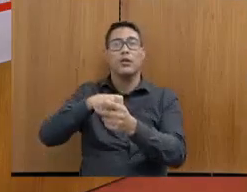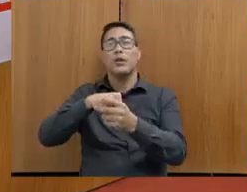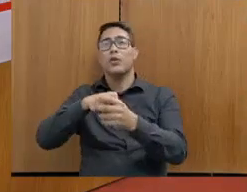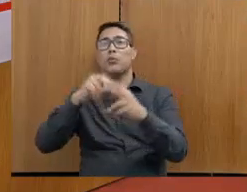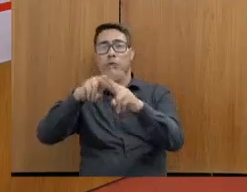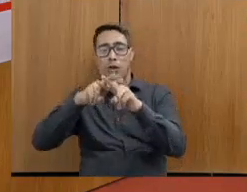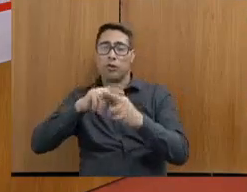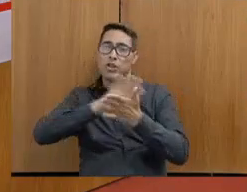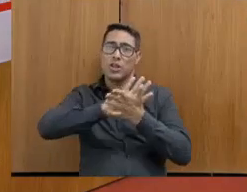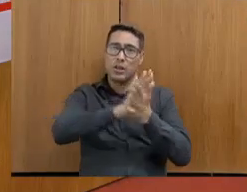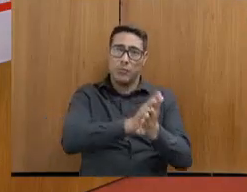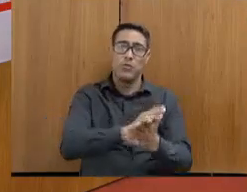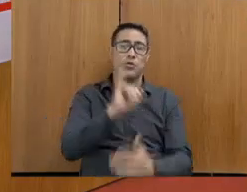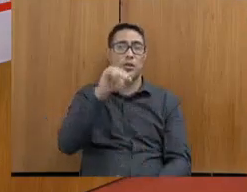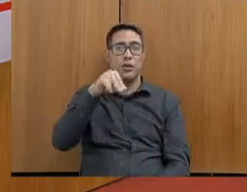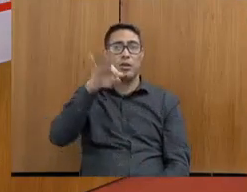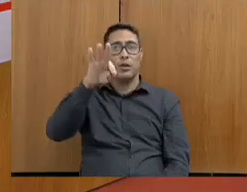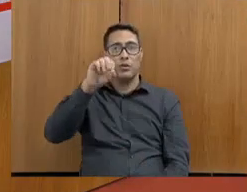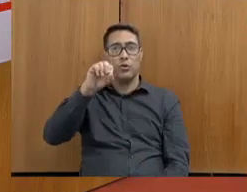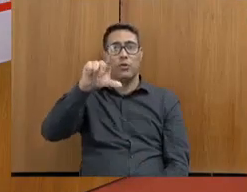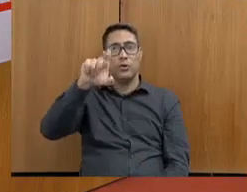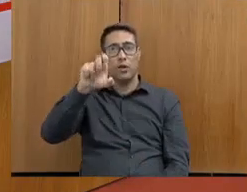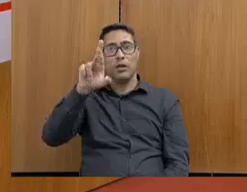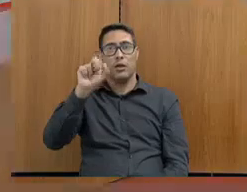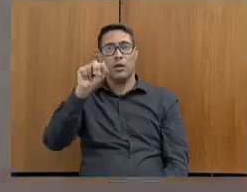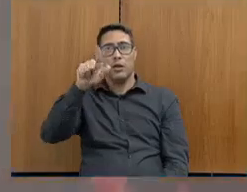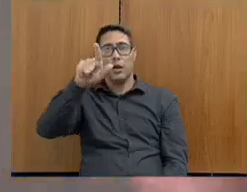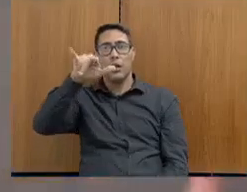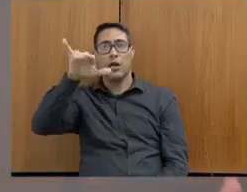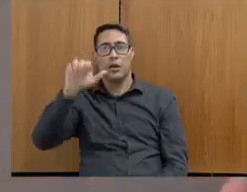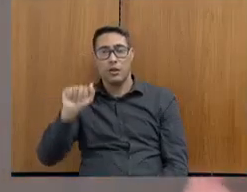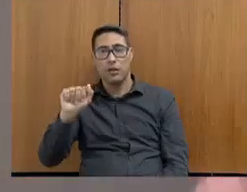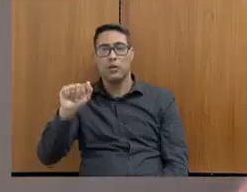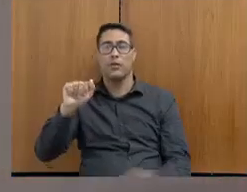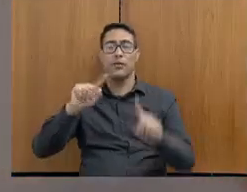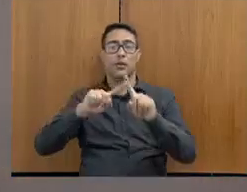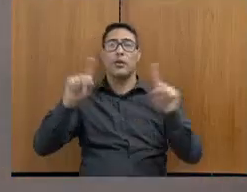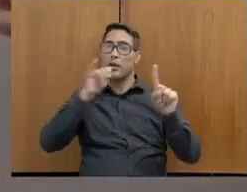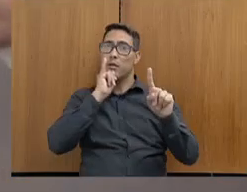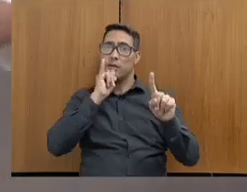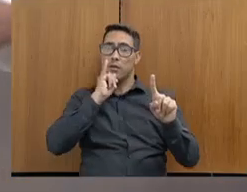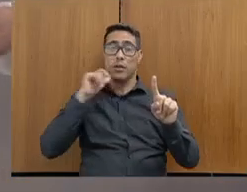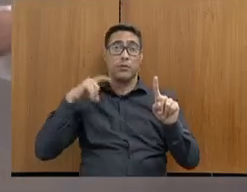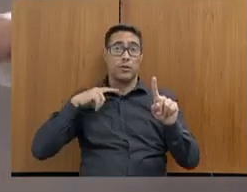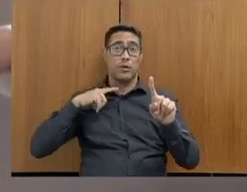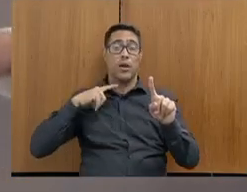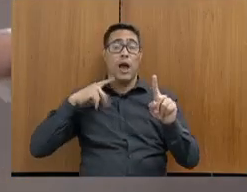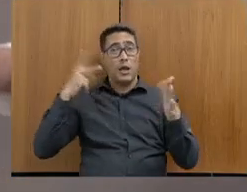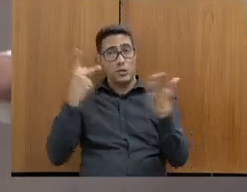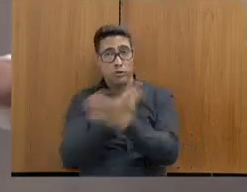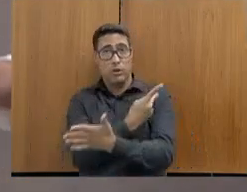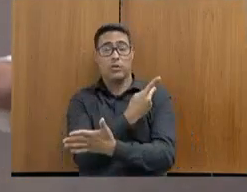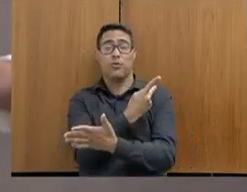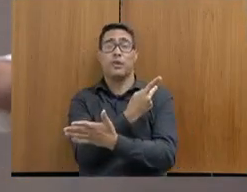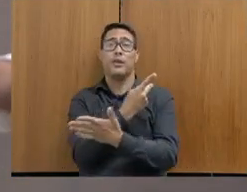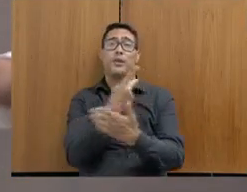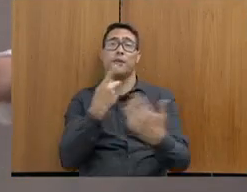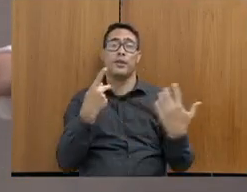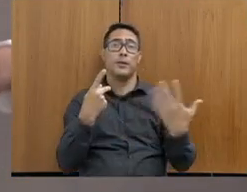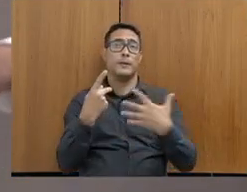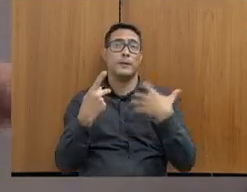da mesma forma a gente tinha tanto né o núcleo de atendimento também as situações é